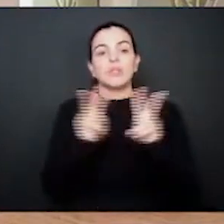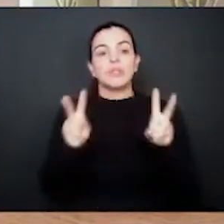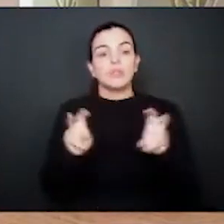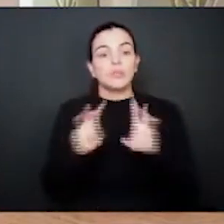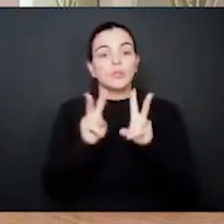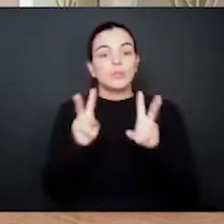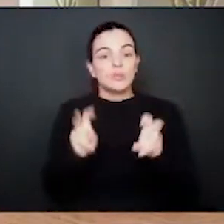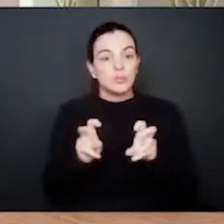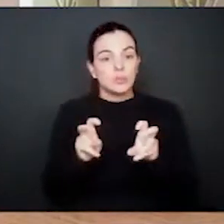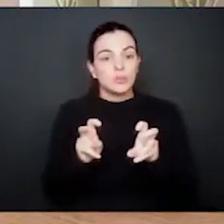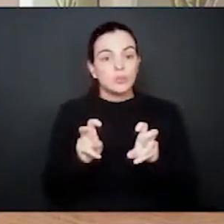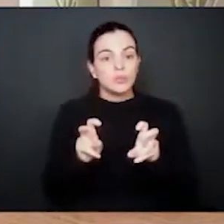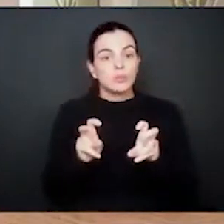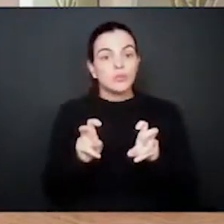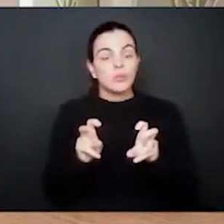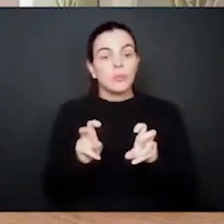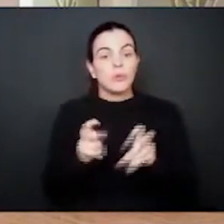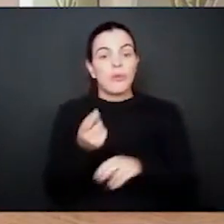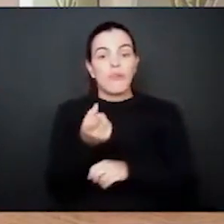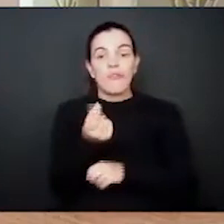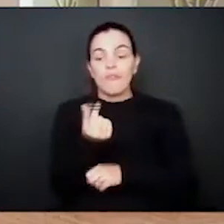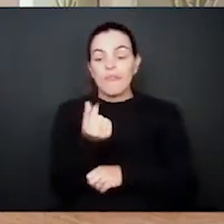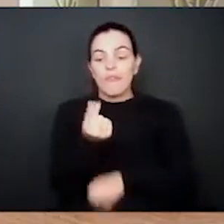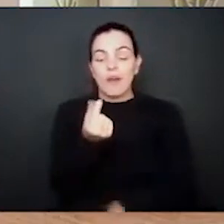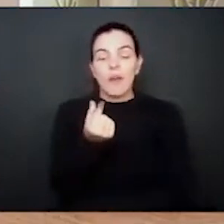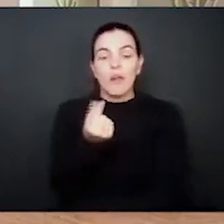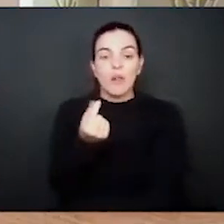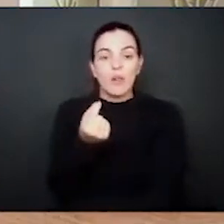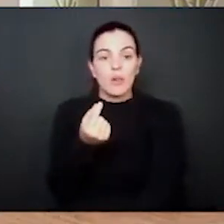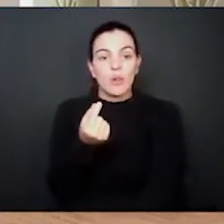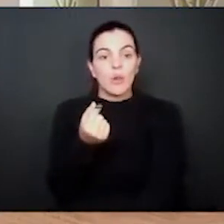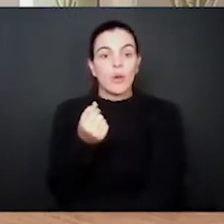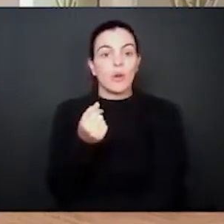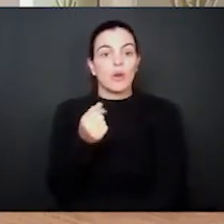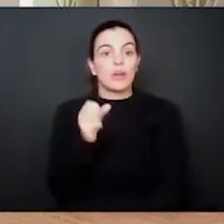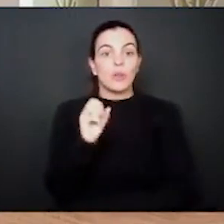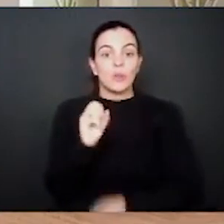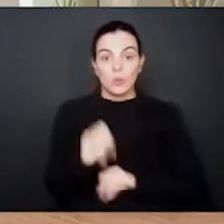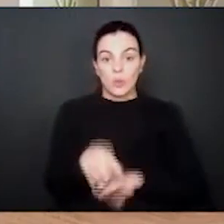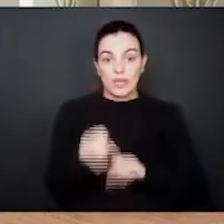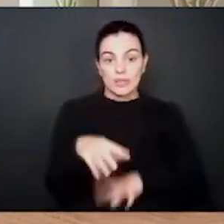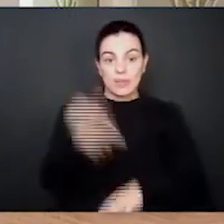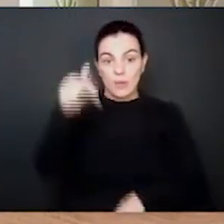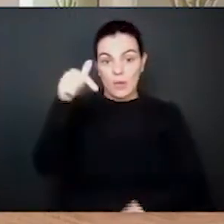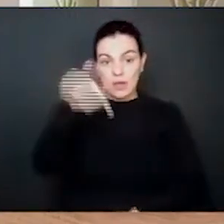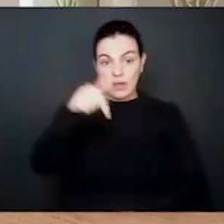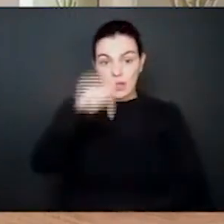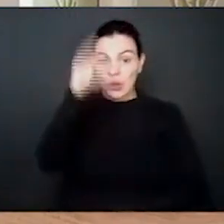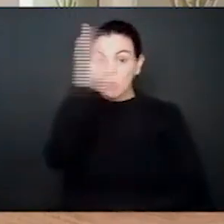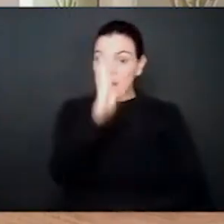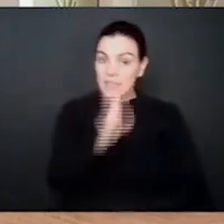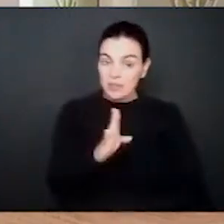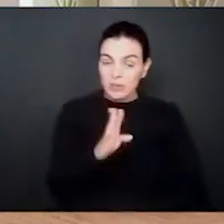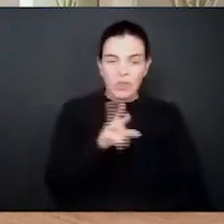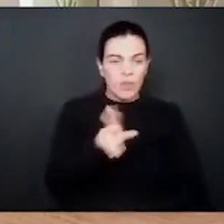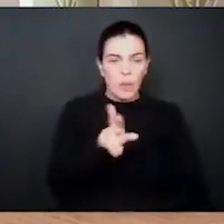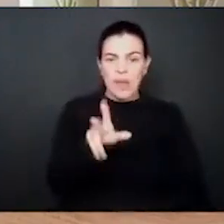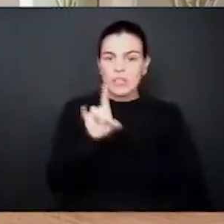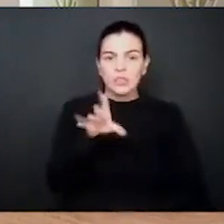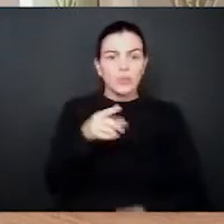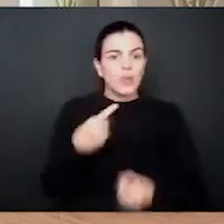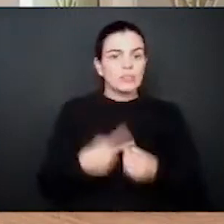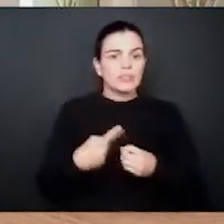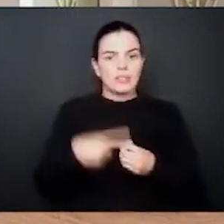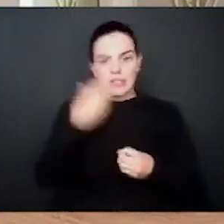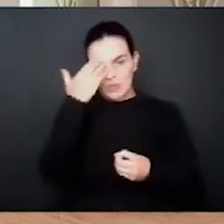de verba para a educação no Brasil. Eu não estou falando na cidade de Curitiba, porque na cidade de Curitiba nós temos todos